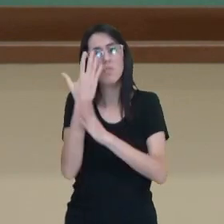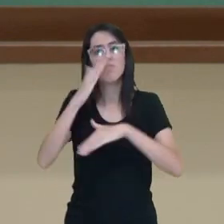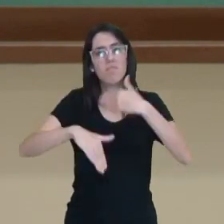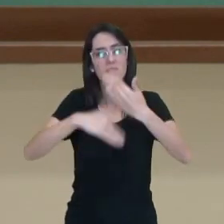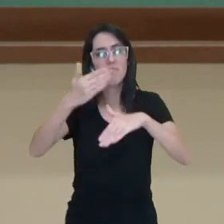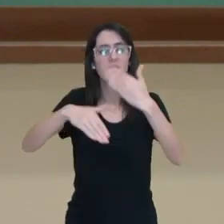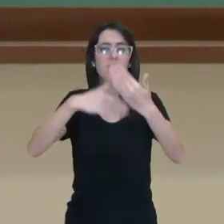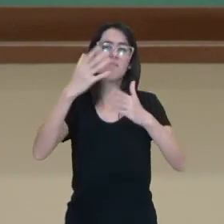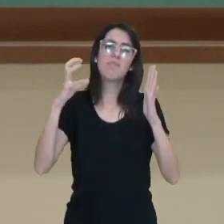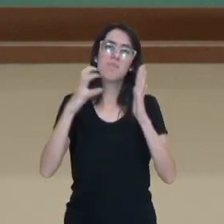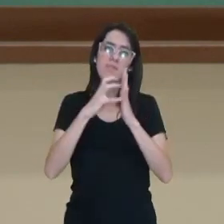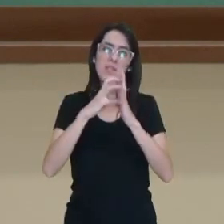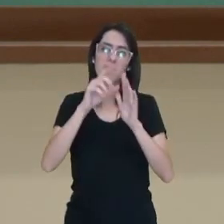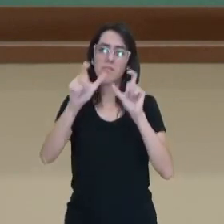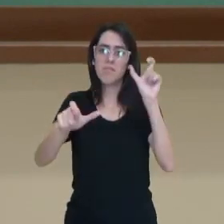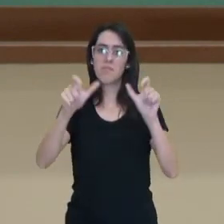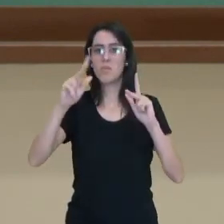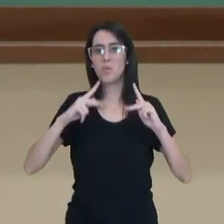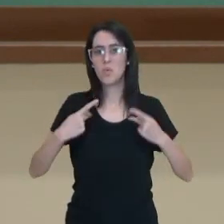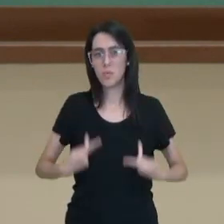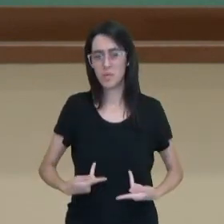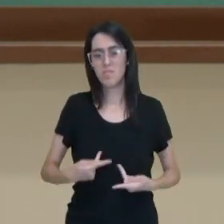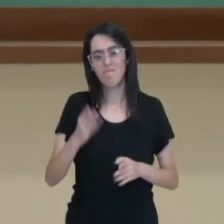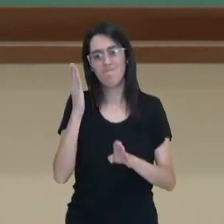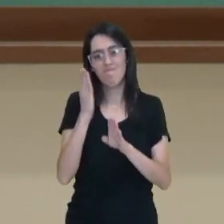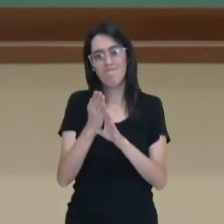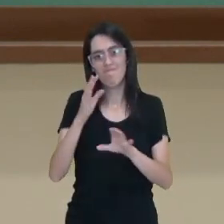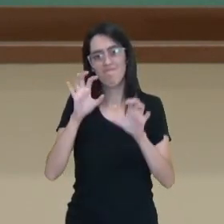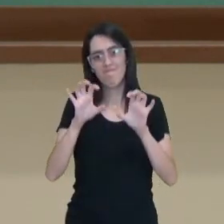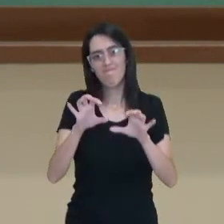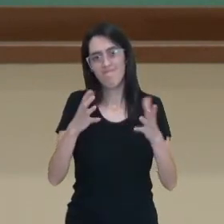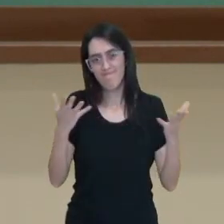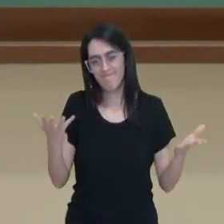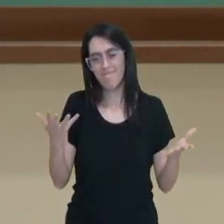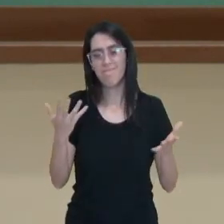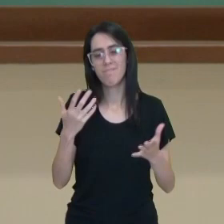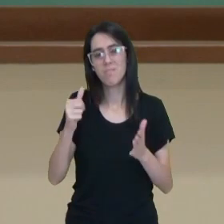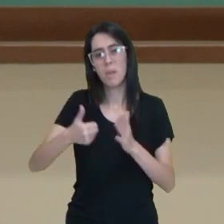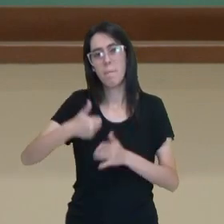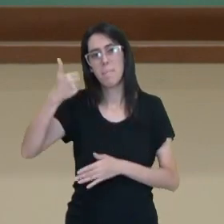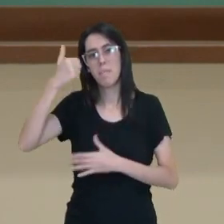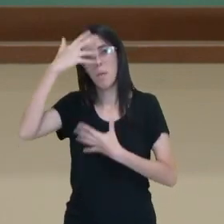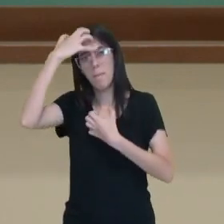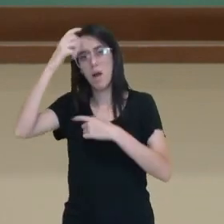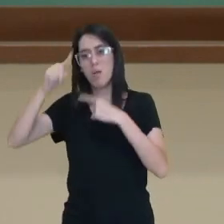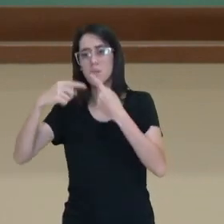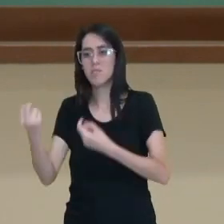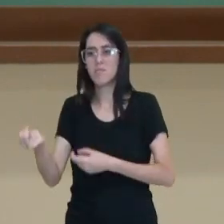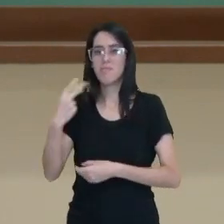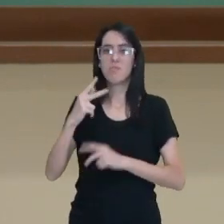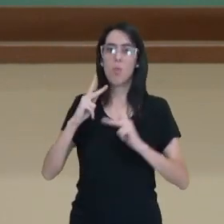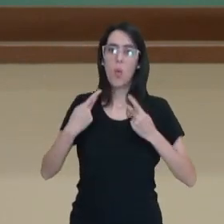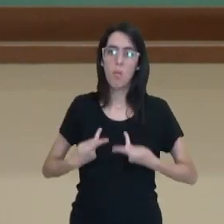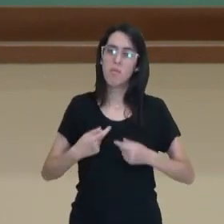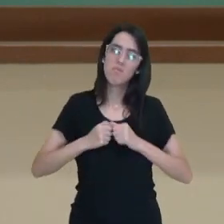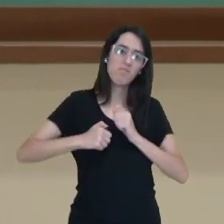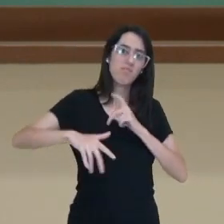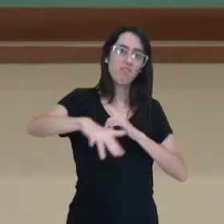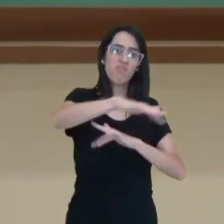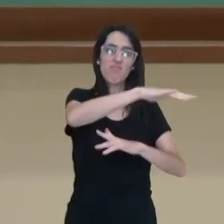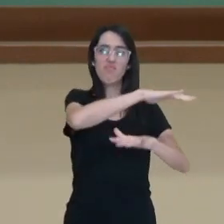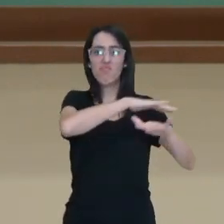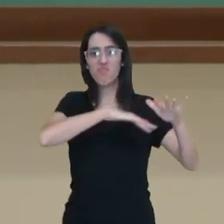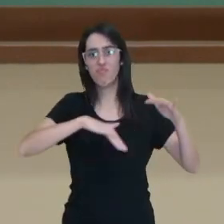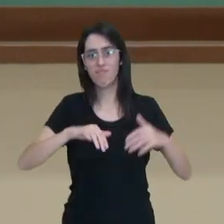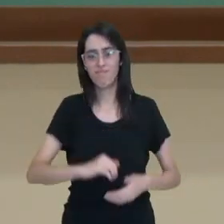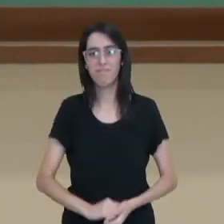vírus adentrava na circulação sanguínea. E foi aí que muito provavelmente deve ter sofrido mutação, dando origem ao HIV, que